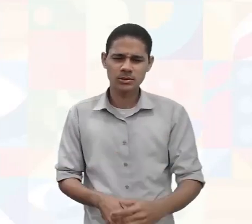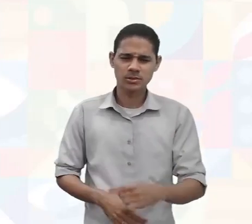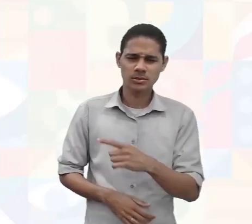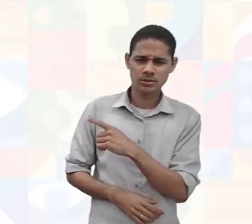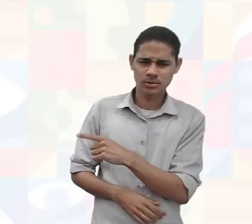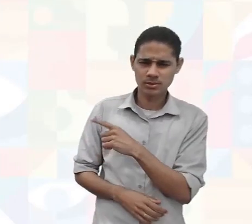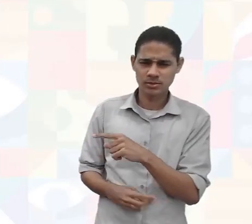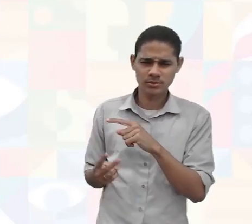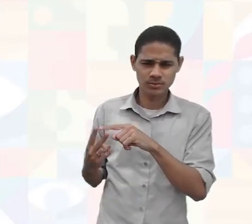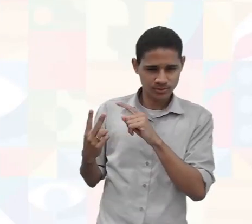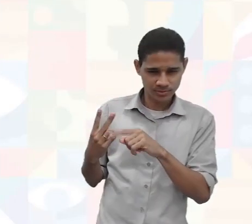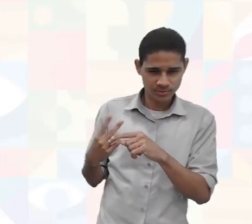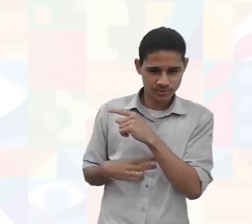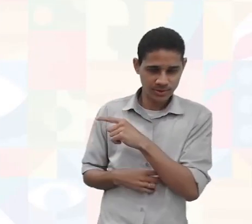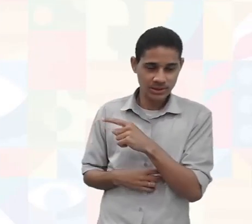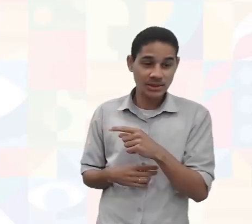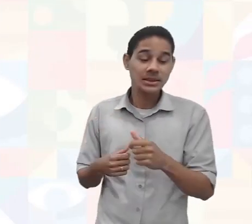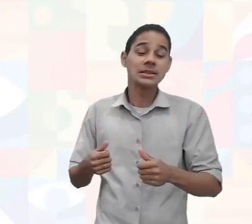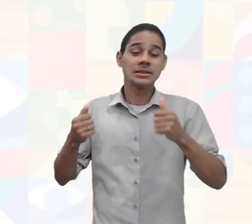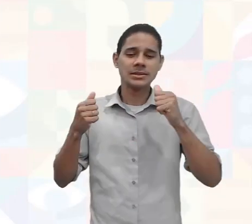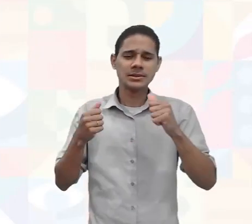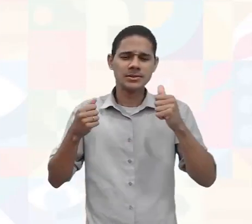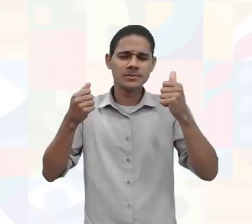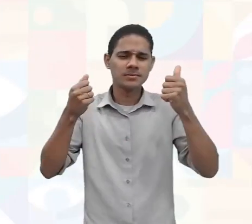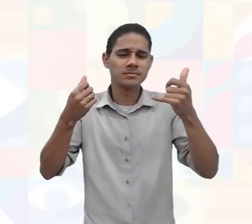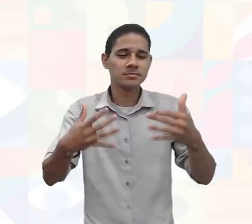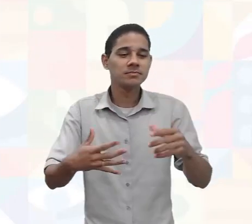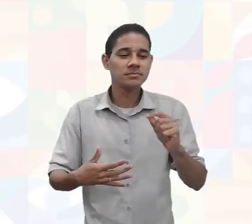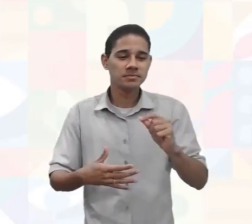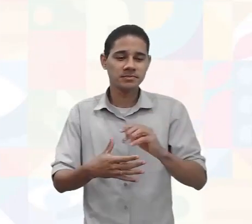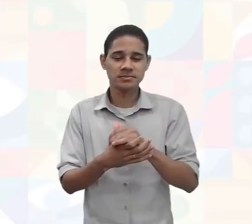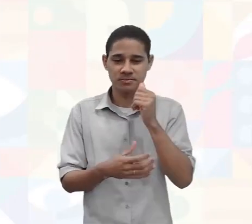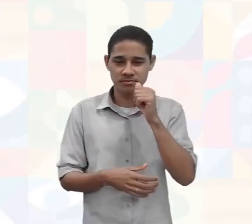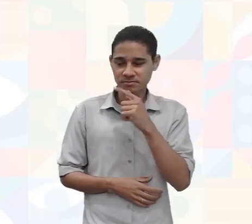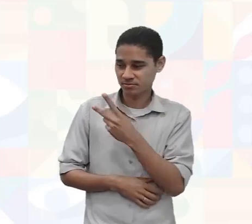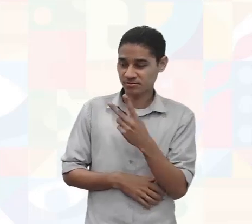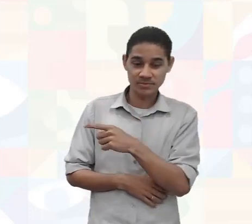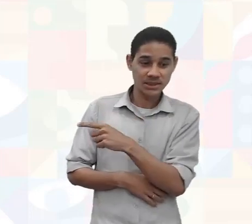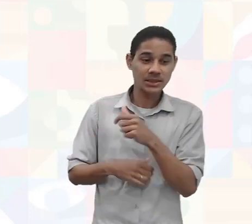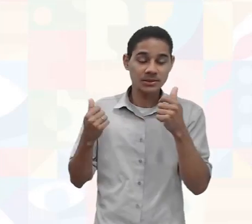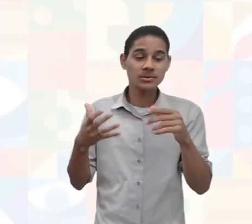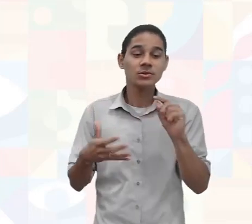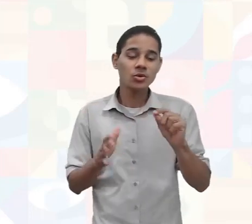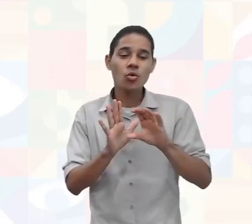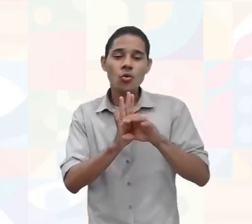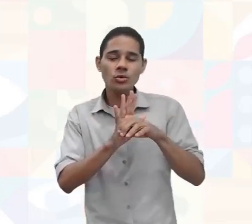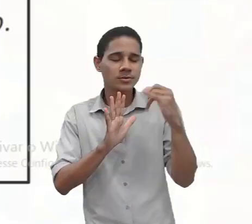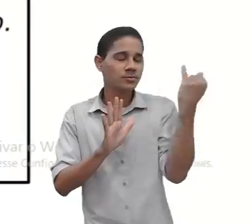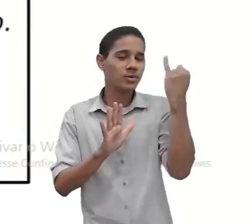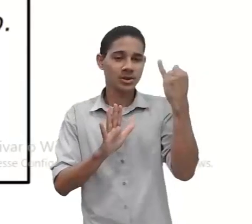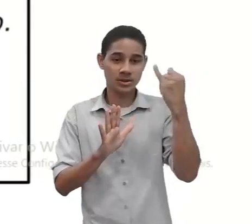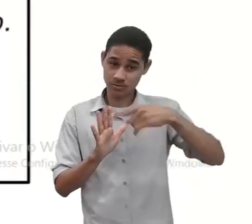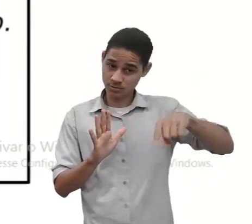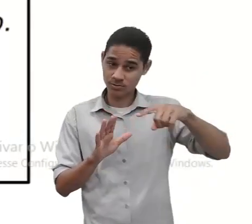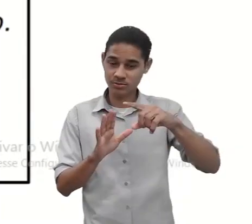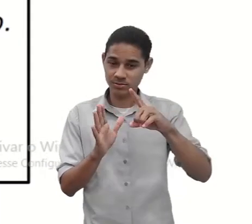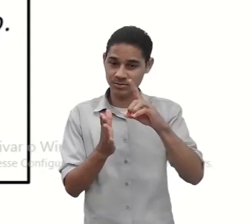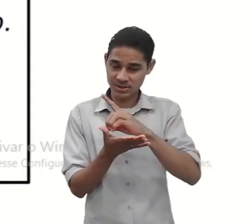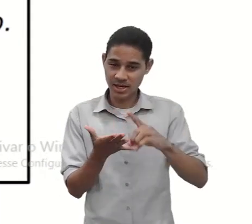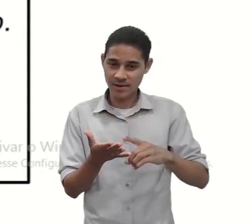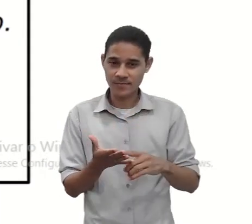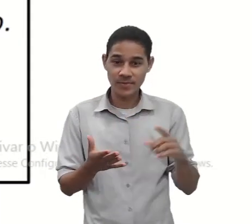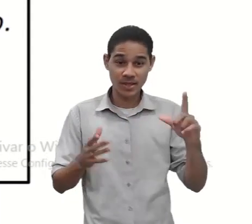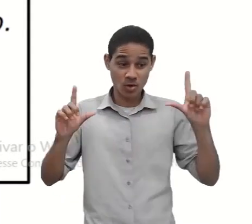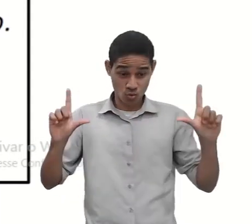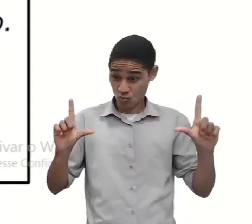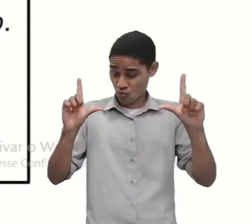Lupton e Phillips, elas trazem um conceito muito importante para nós designers, que é o quê? Que o